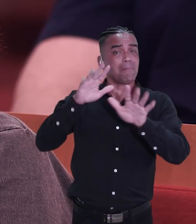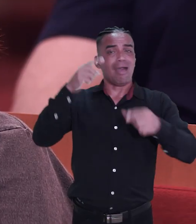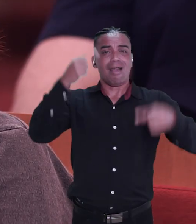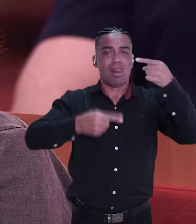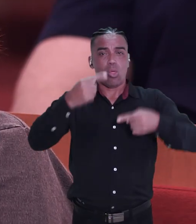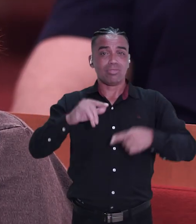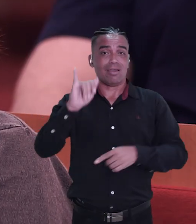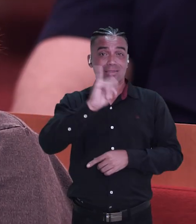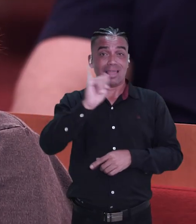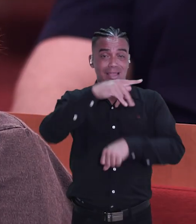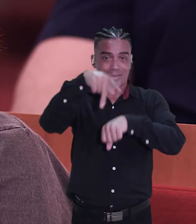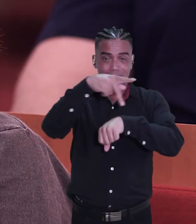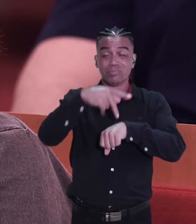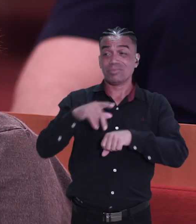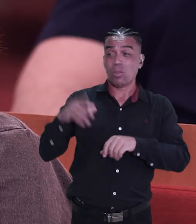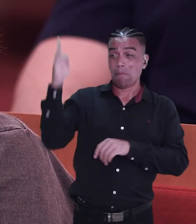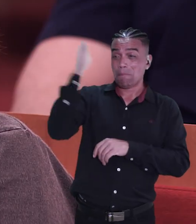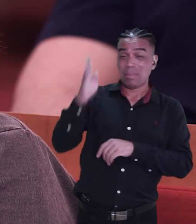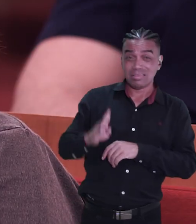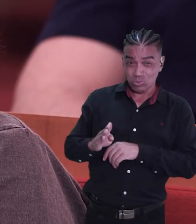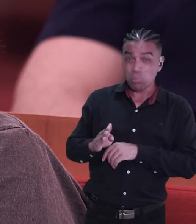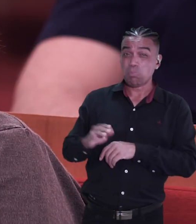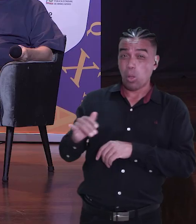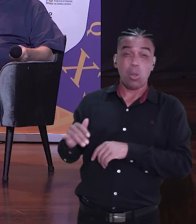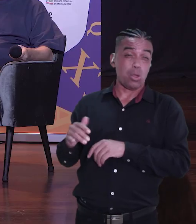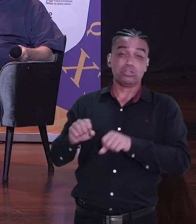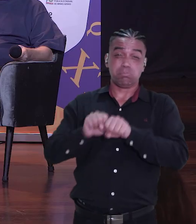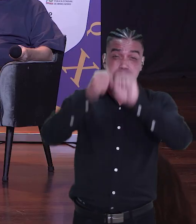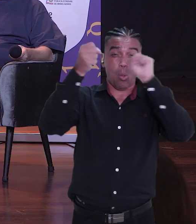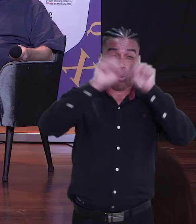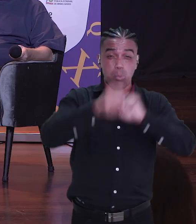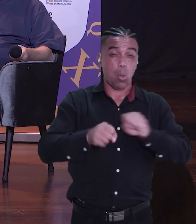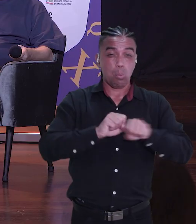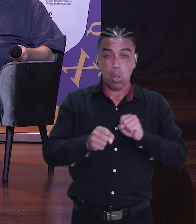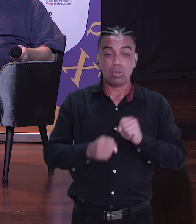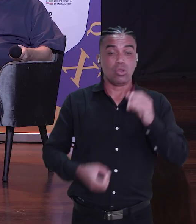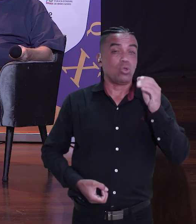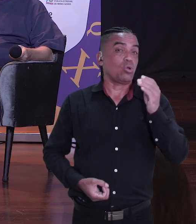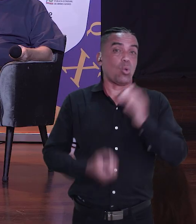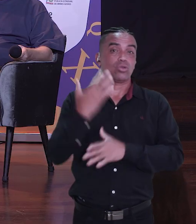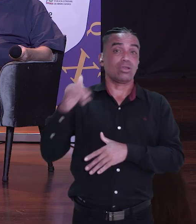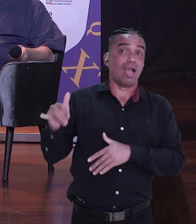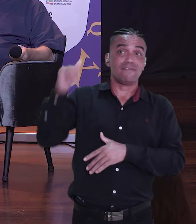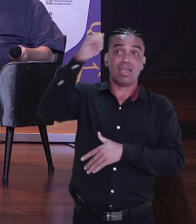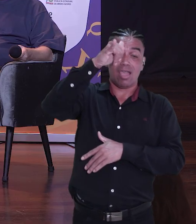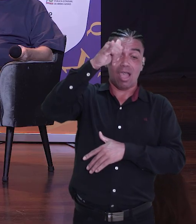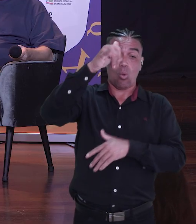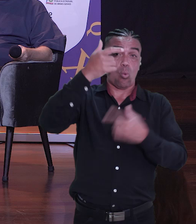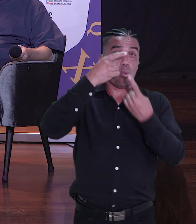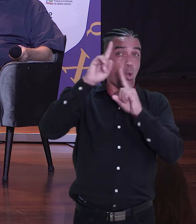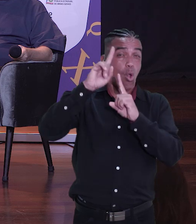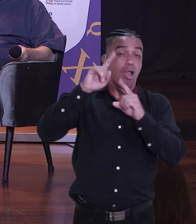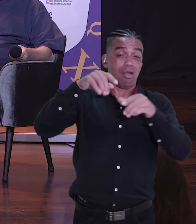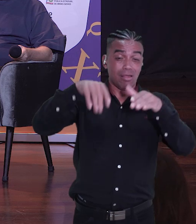imagina, então, que o seu país está em guerra, entendeu? Então, você pode até ser bombardeado de uma hora para outra, né? Daí você começar a construir abrigo antiaéreo, né? Em